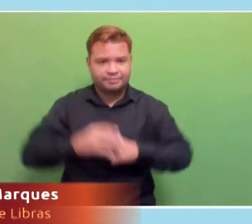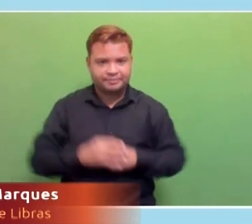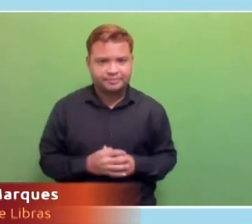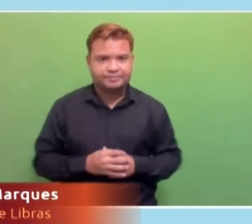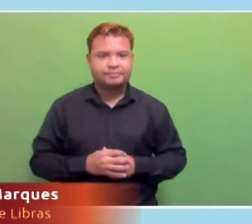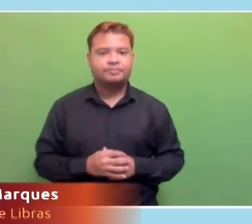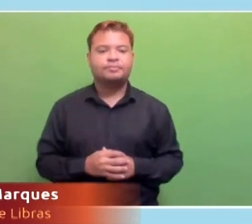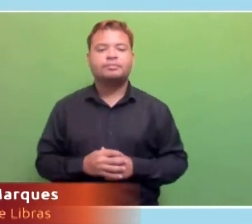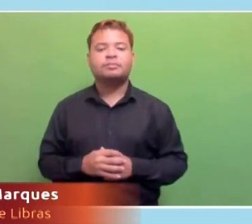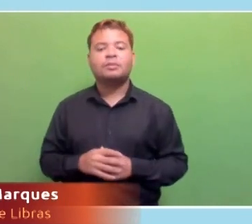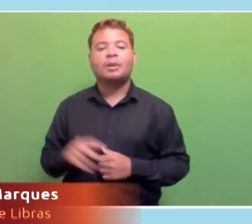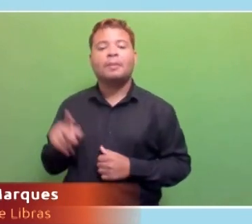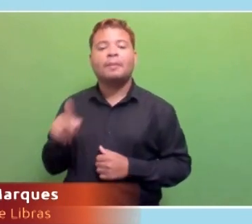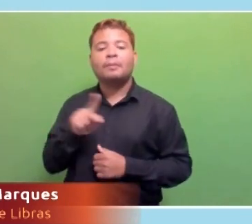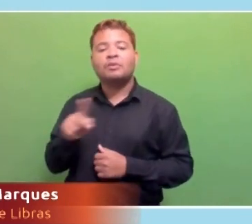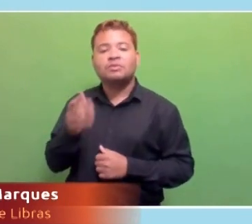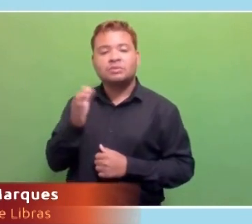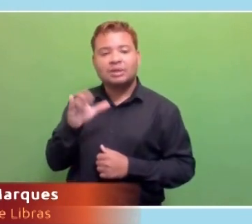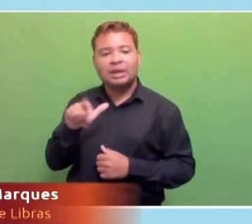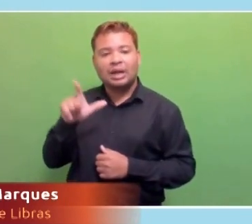Professor Carla, sua opinião também?